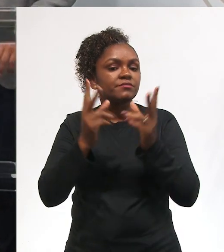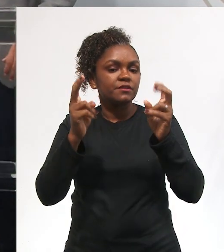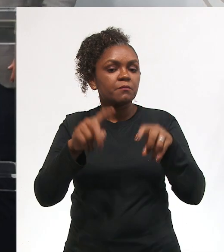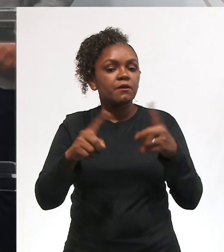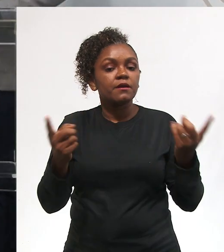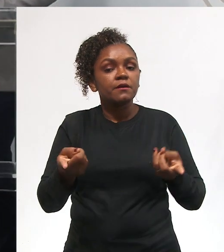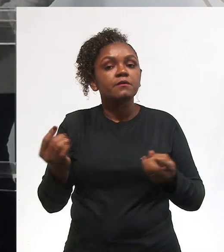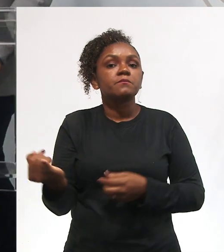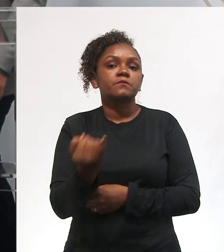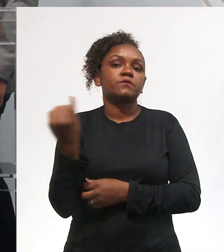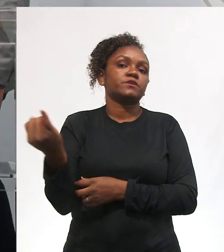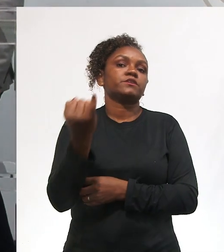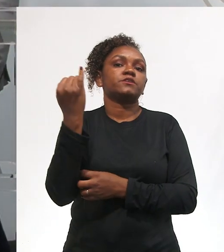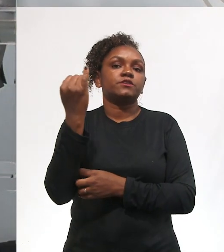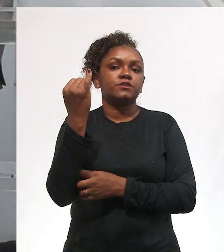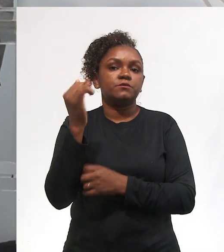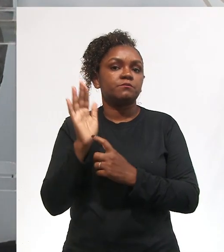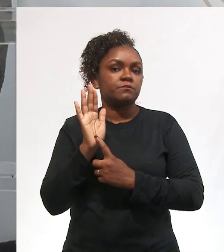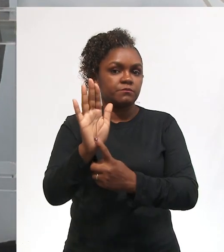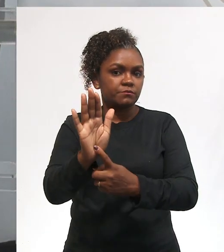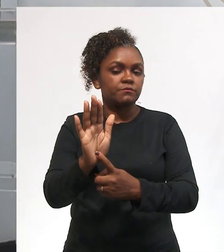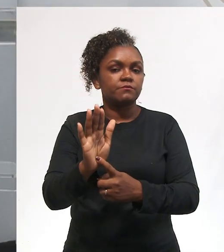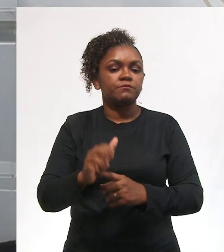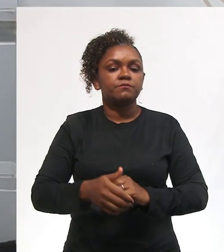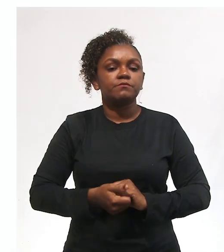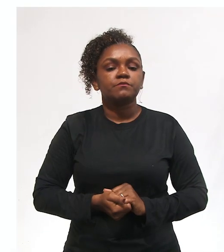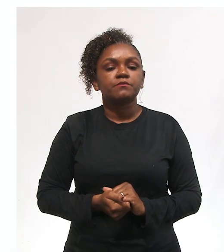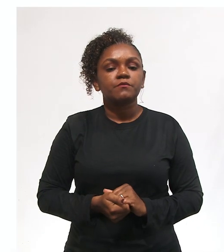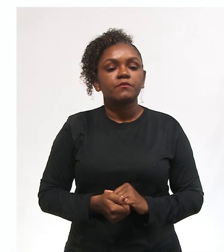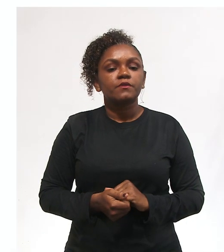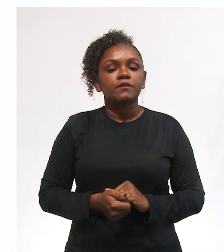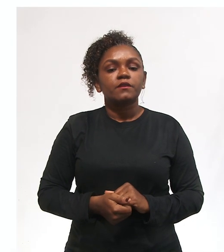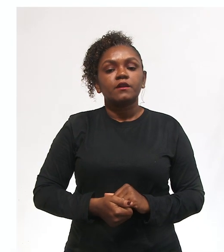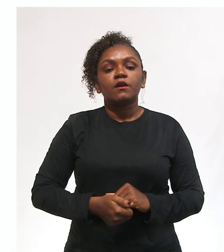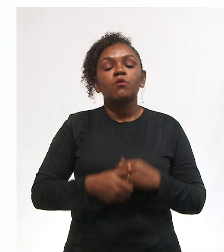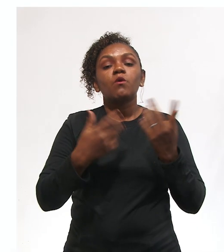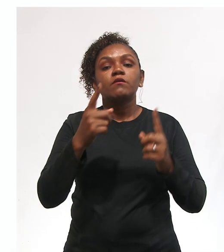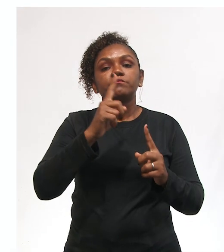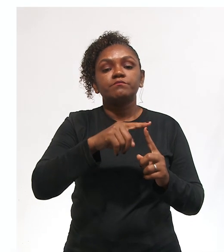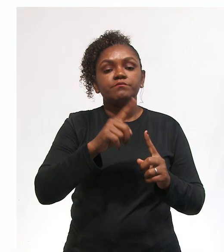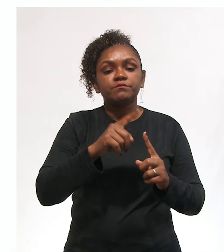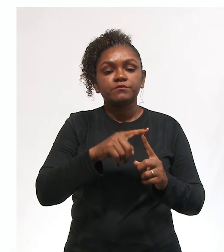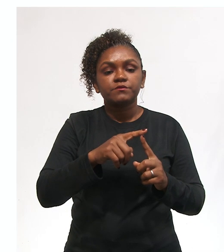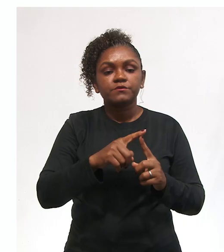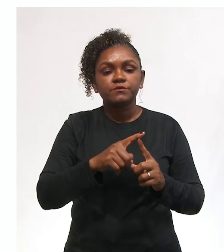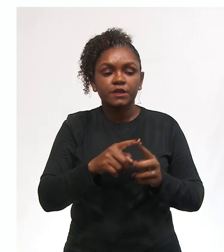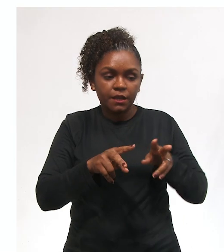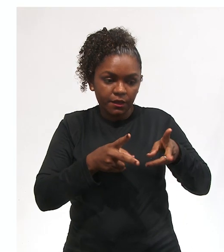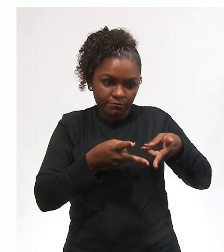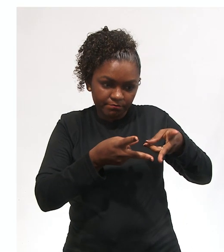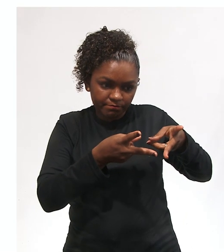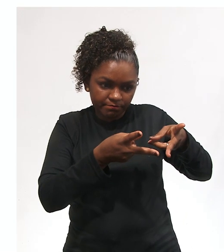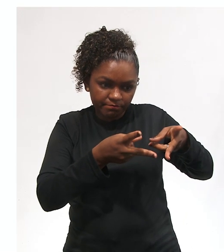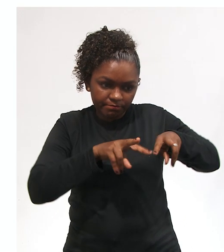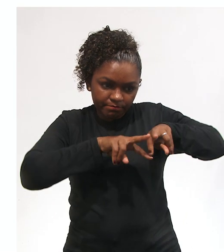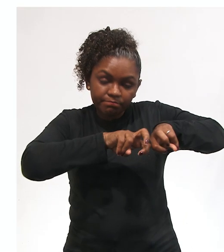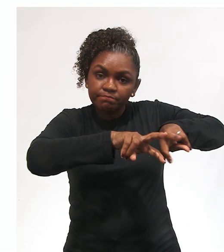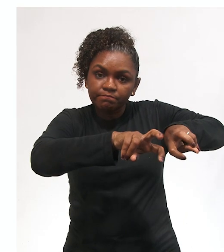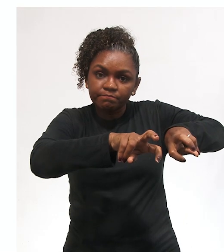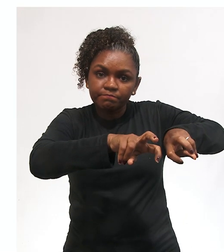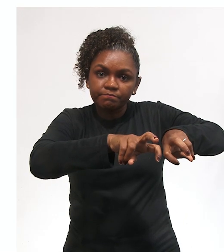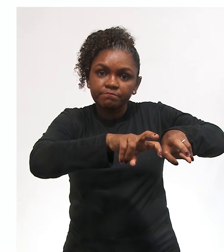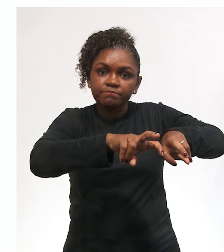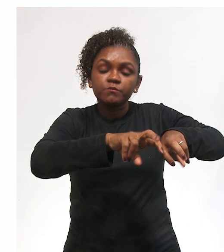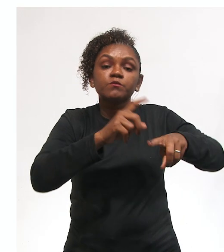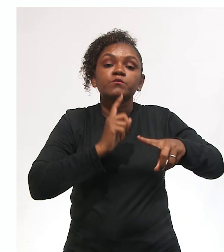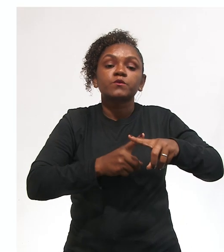trazer esses elementos e tentar aí trazer mais outras coisas. Então, primeiro, tipo de avaliação, diagnóstica. Os primeiros dias de aula é importante